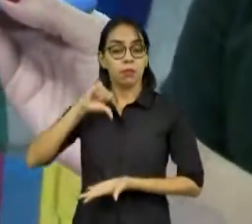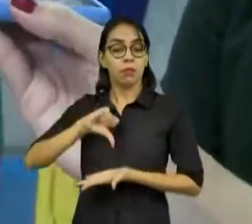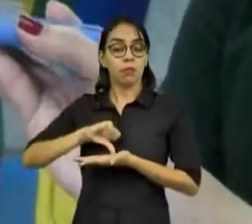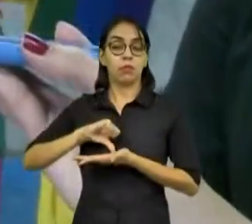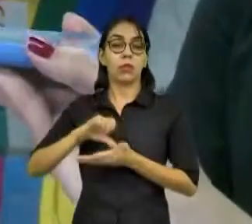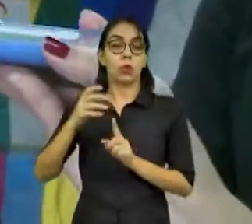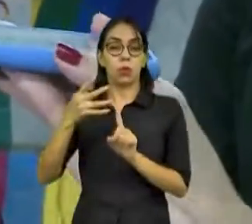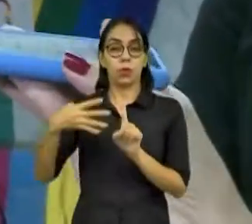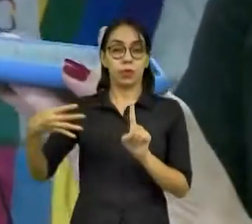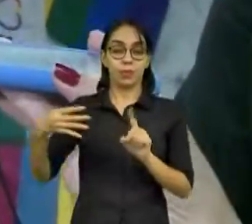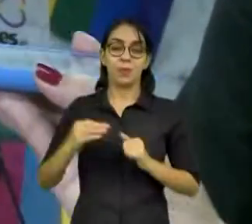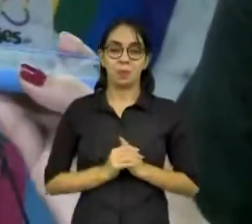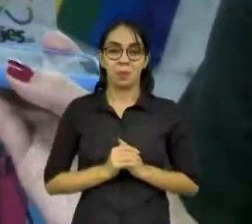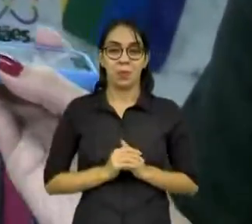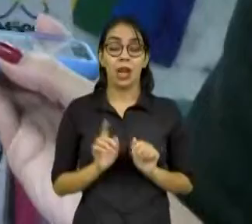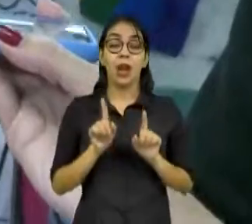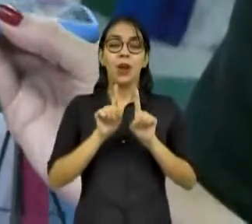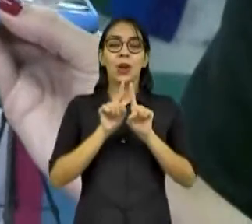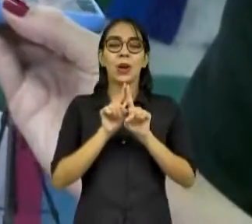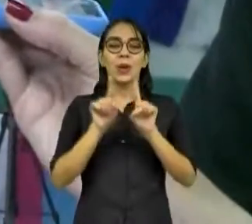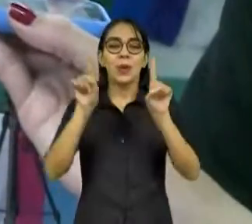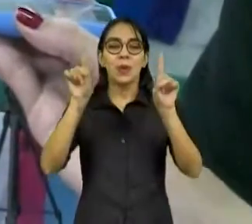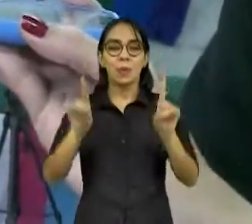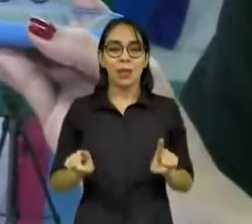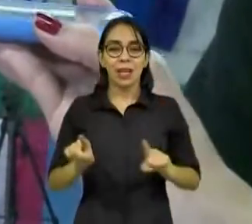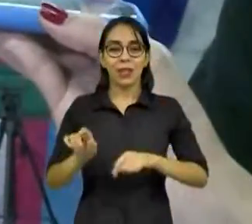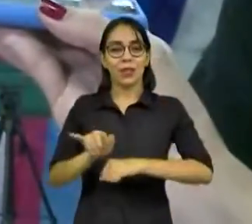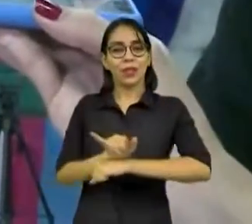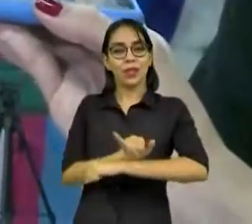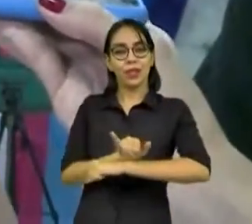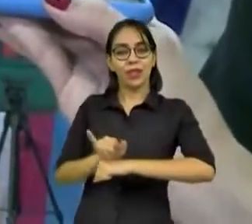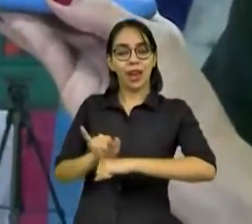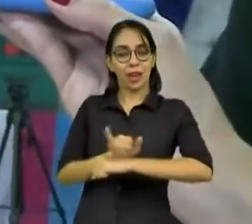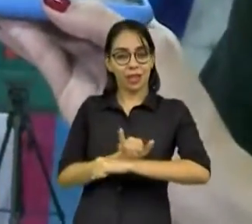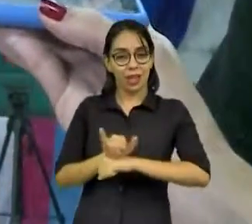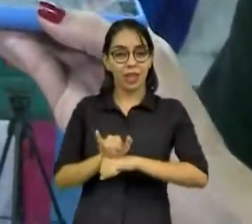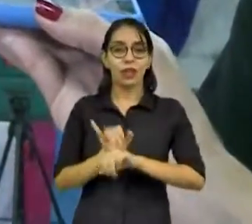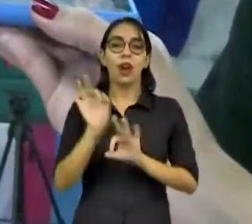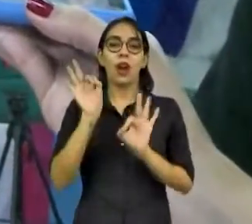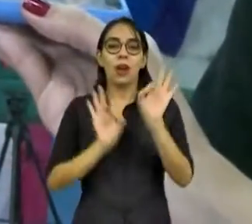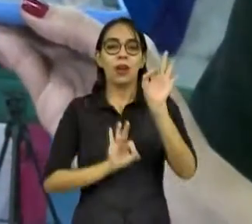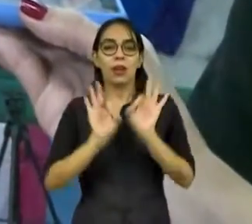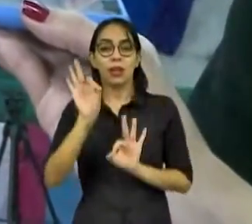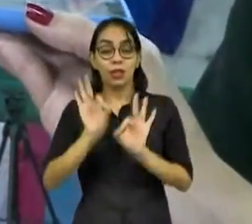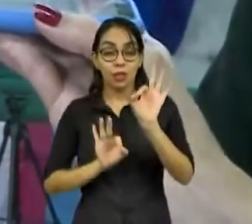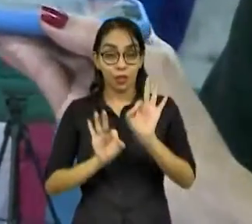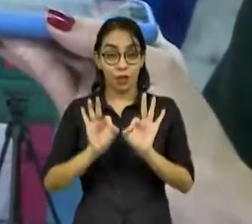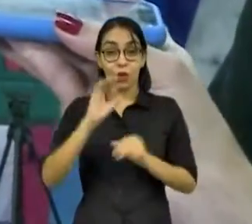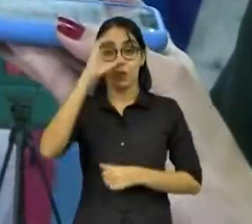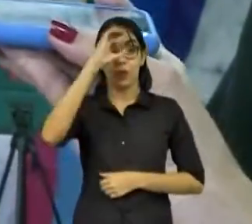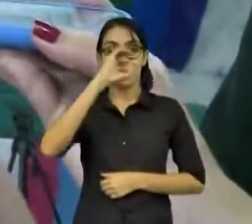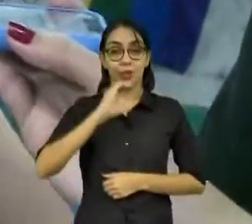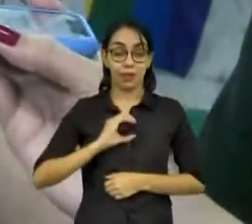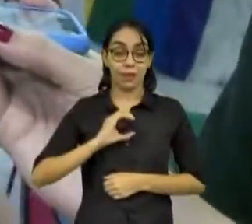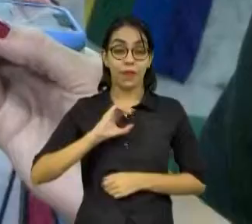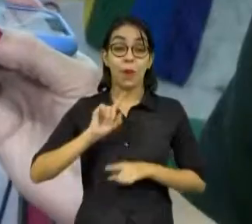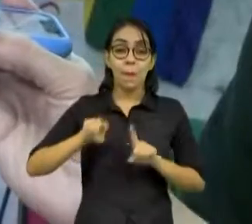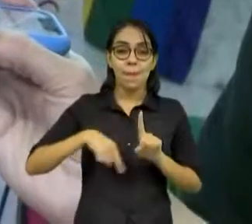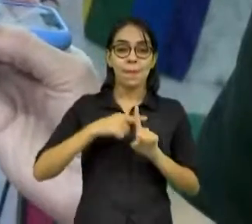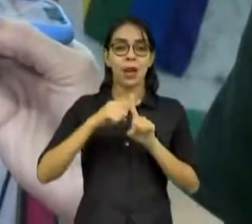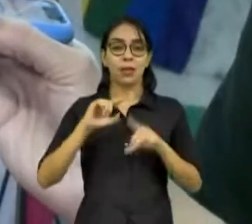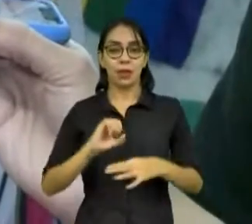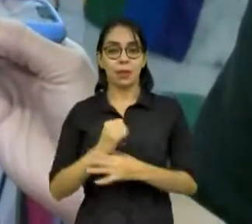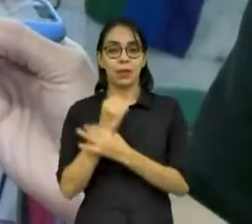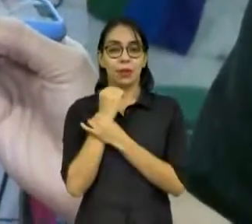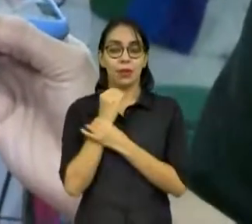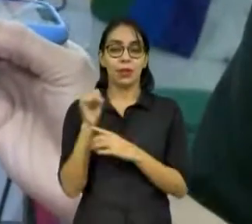do plano bem estratégico, que também foi desenvolvido com a sociedade civil e aqui a proteção social. Então, tudo isso